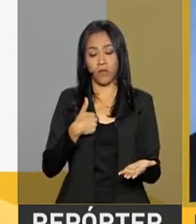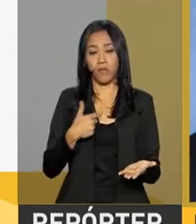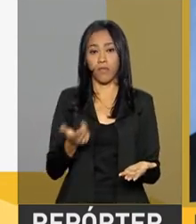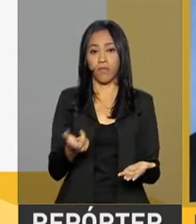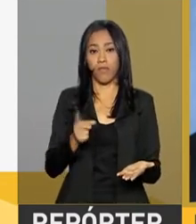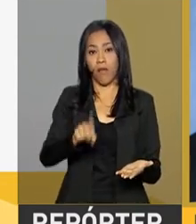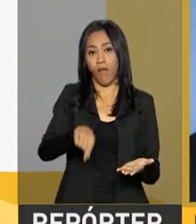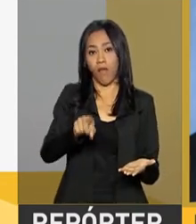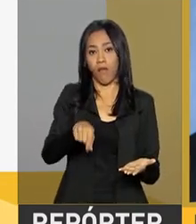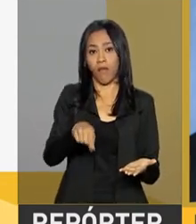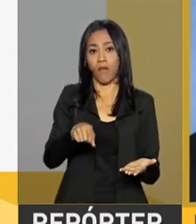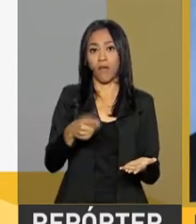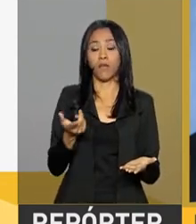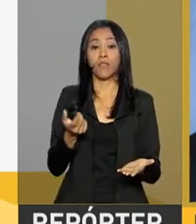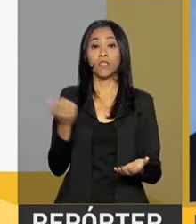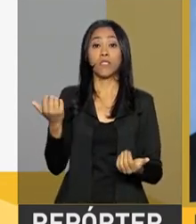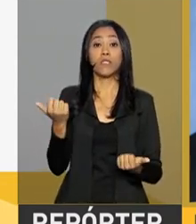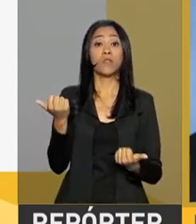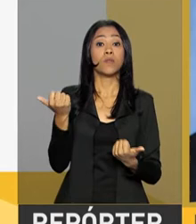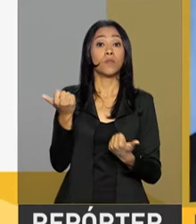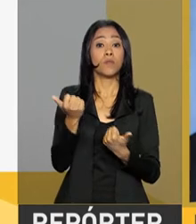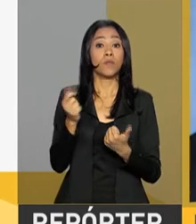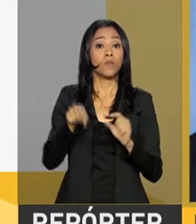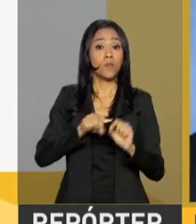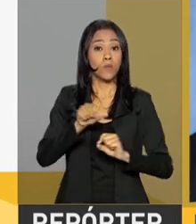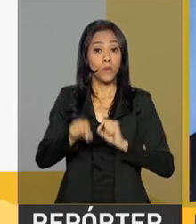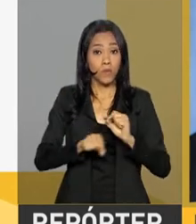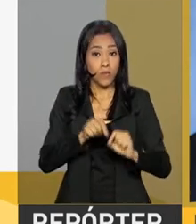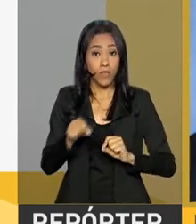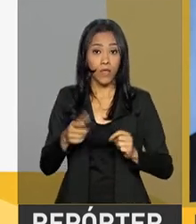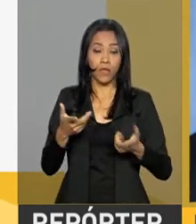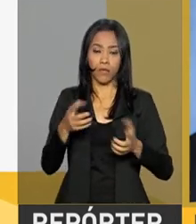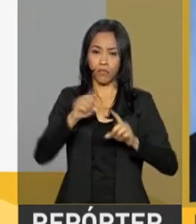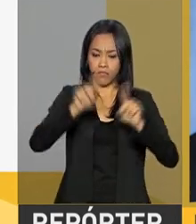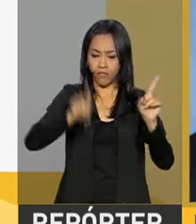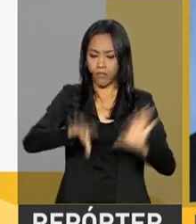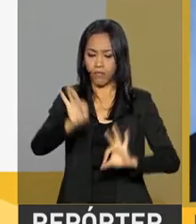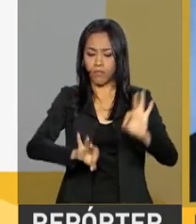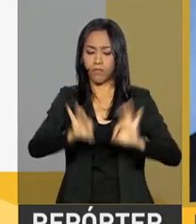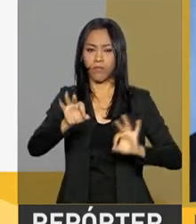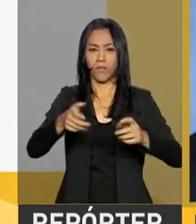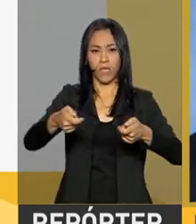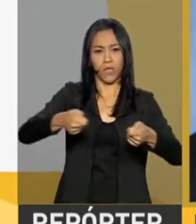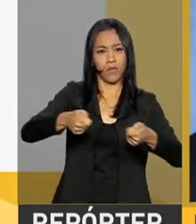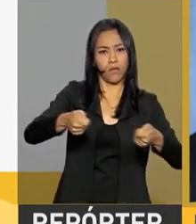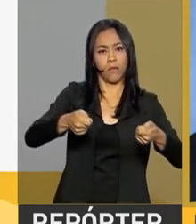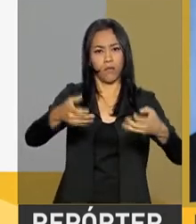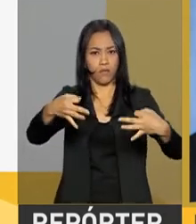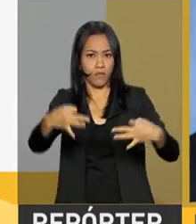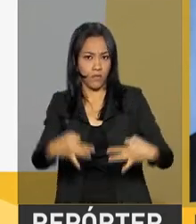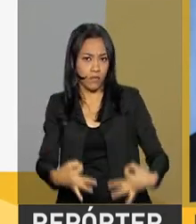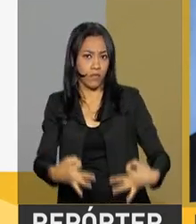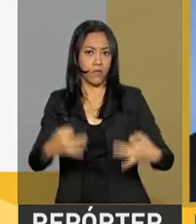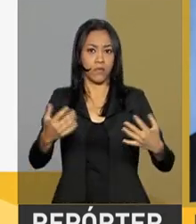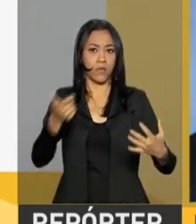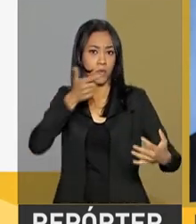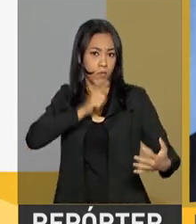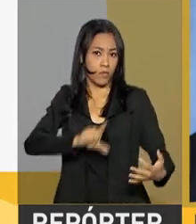cama é um substituto substitutivo é um claro bastante equilibrado justo correto e que